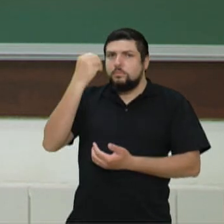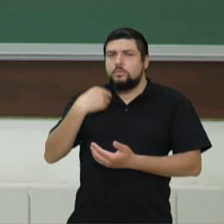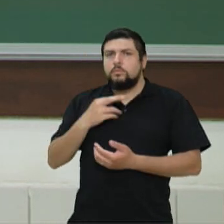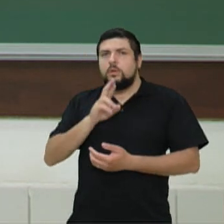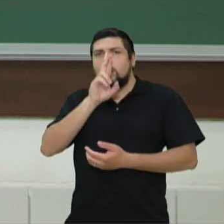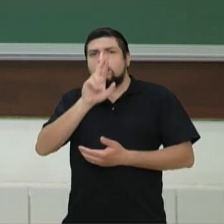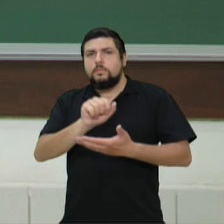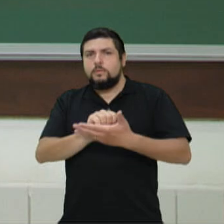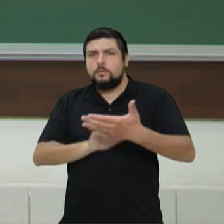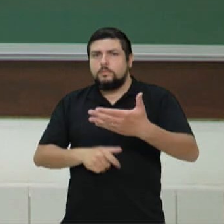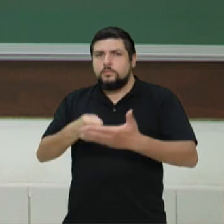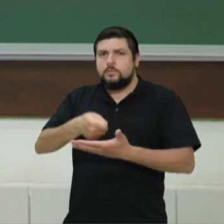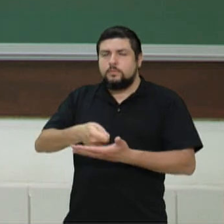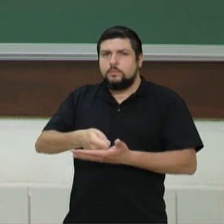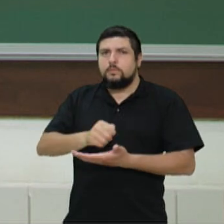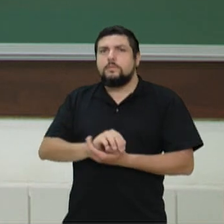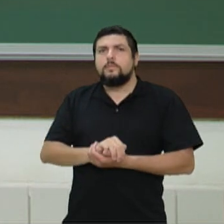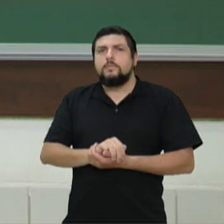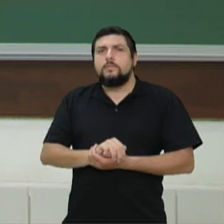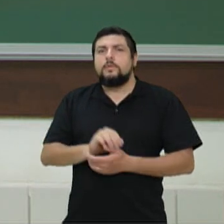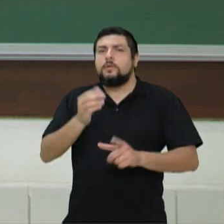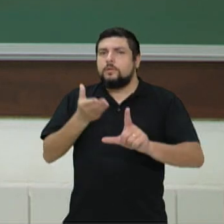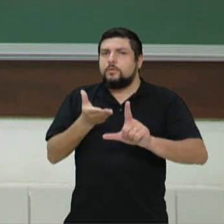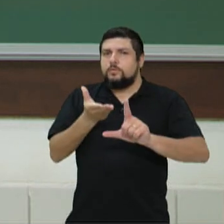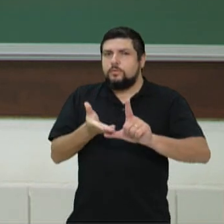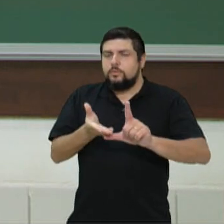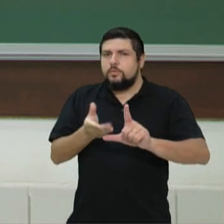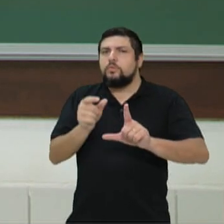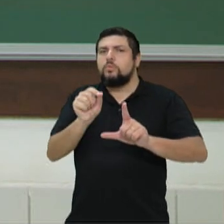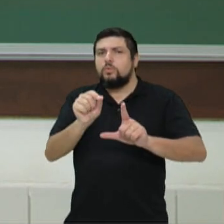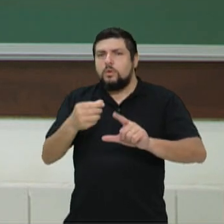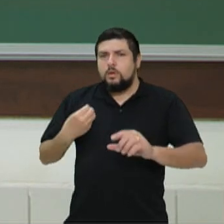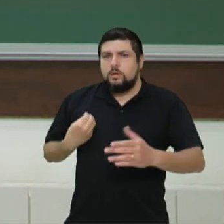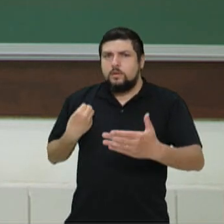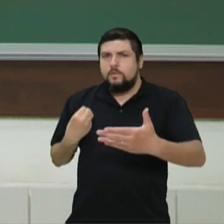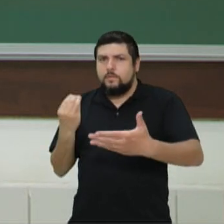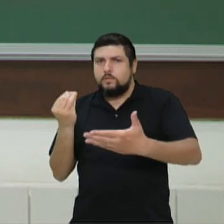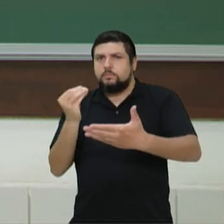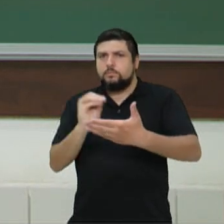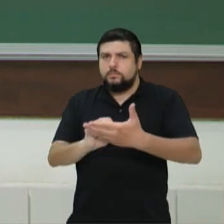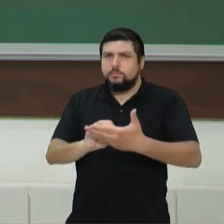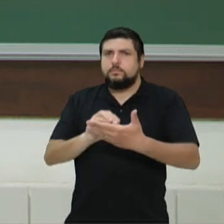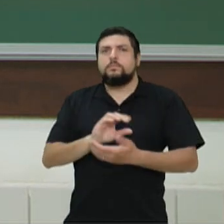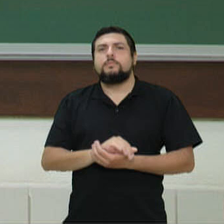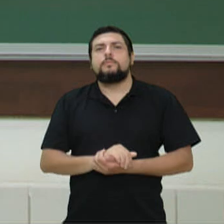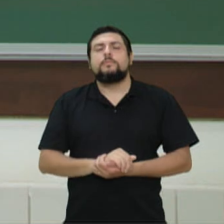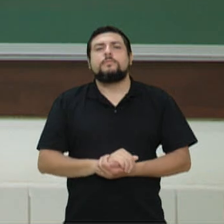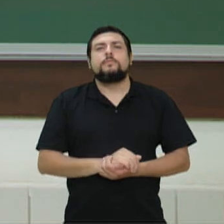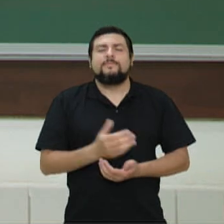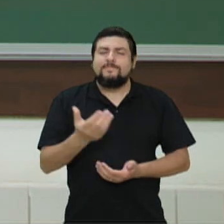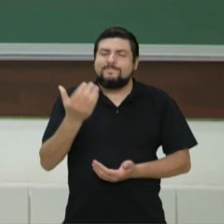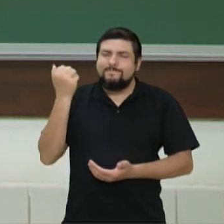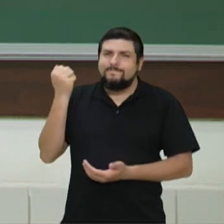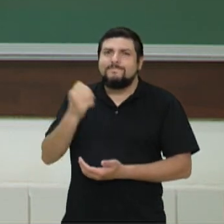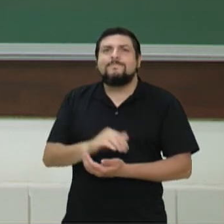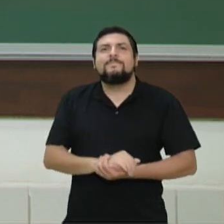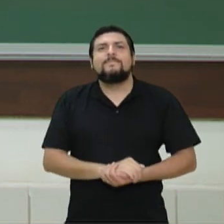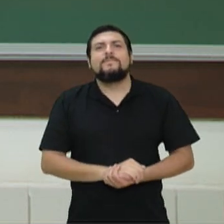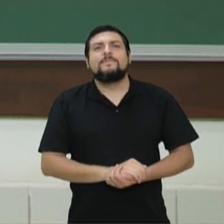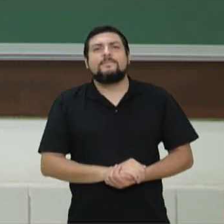atividades obrigatórias. As mesmas estão vinculadas à sua presença. Vamos lá?